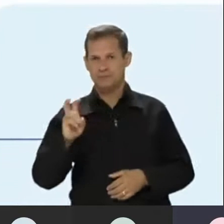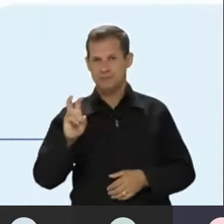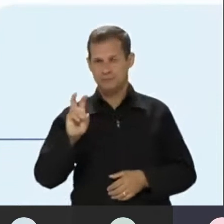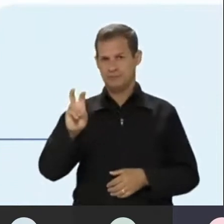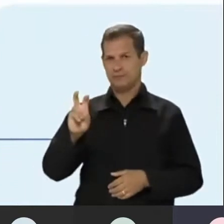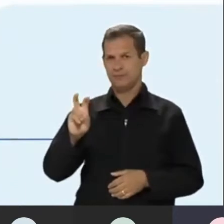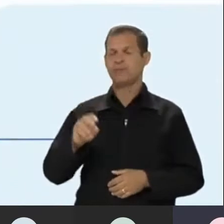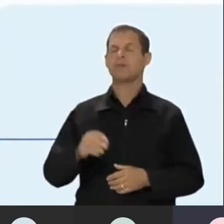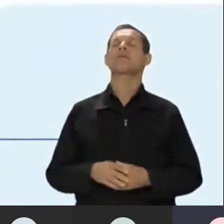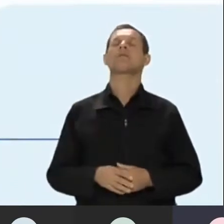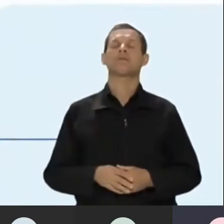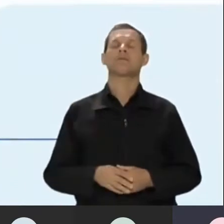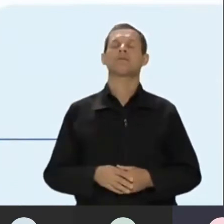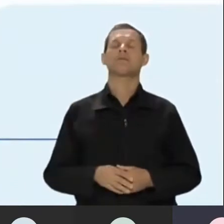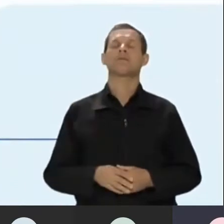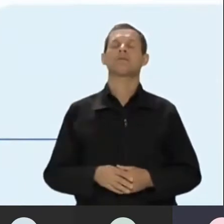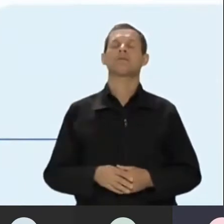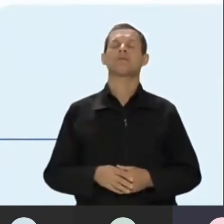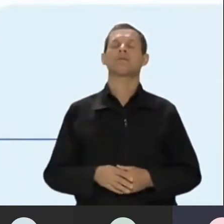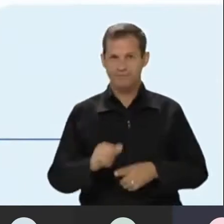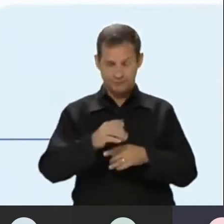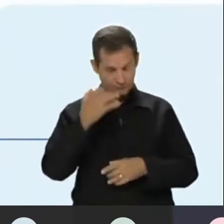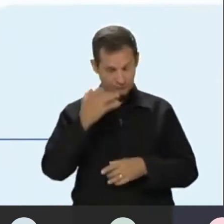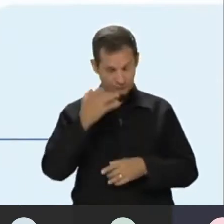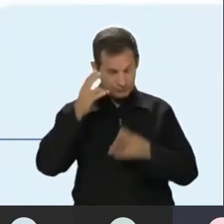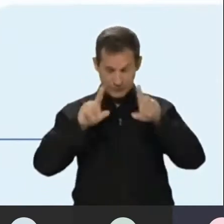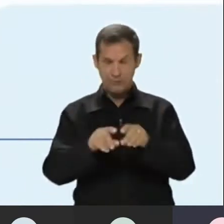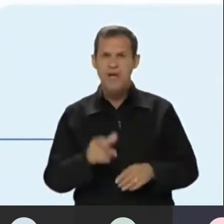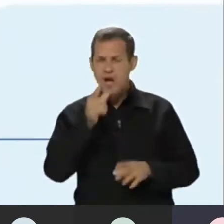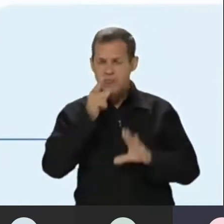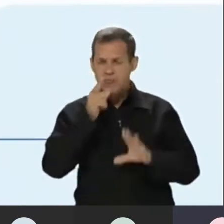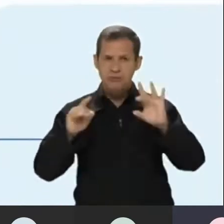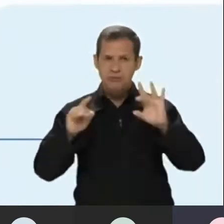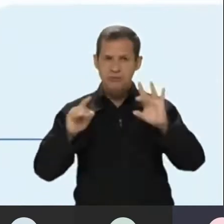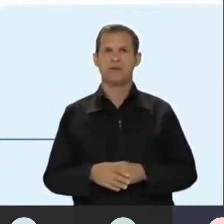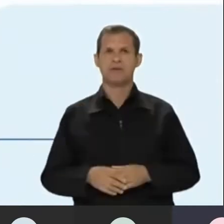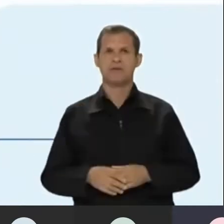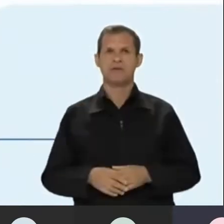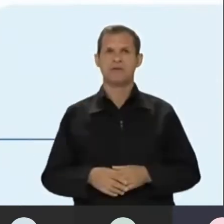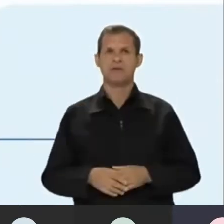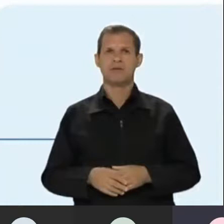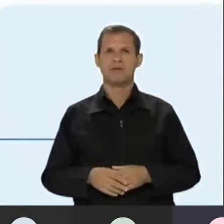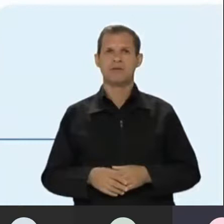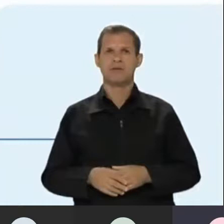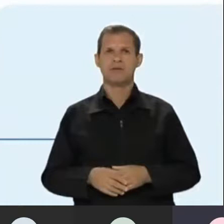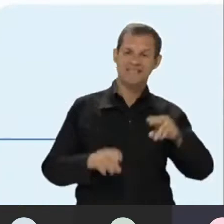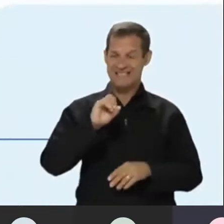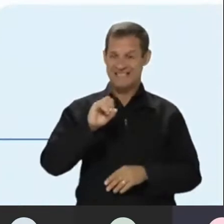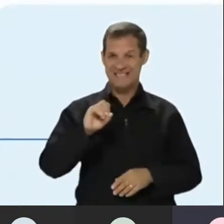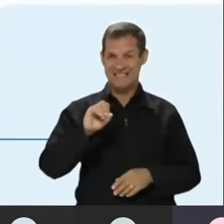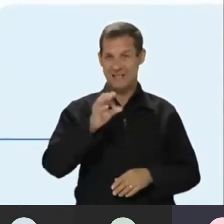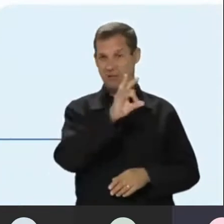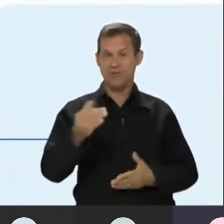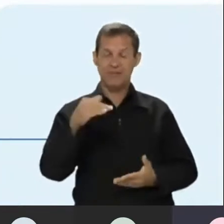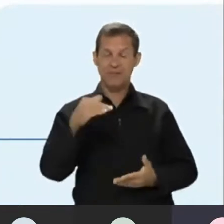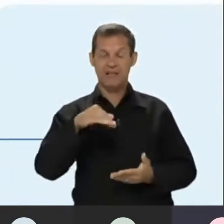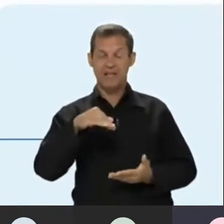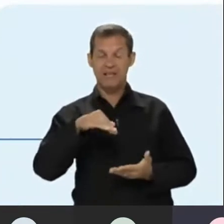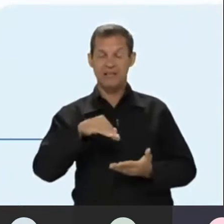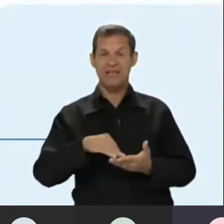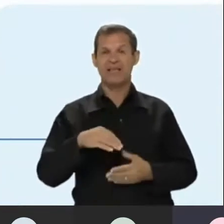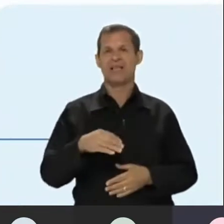3, 4, 5. Tá? Vou apagar aqui para ficar mais fácil. E aqui a umidade relativa vai variar de 0%